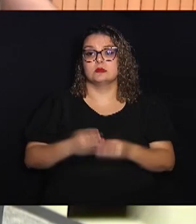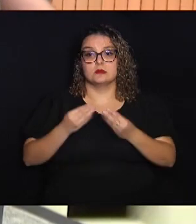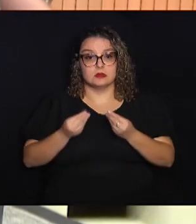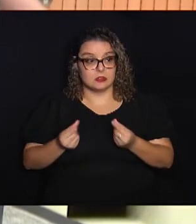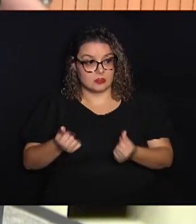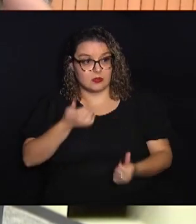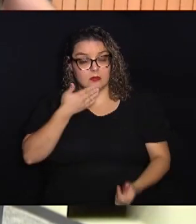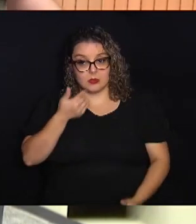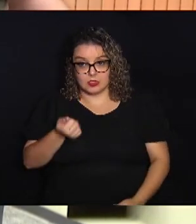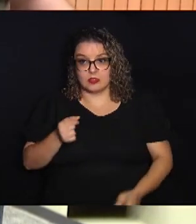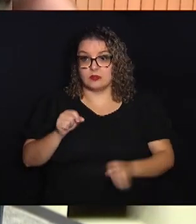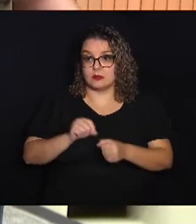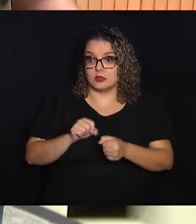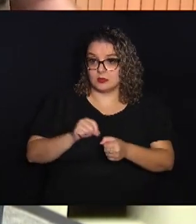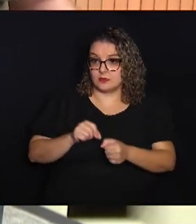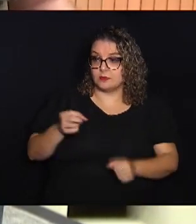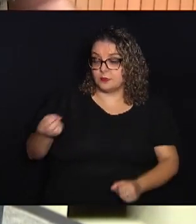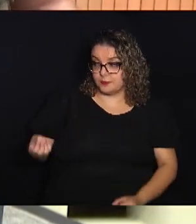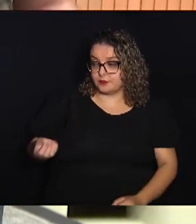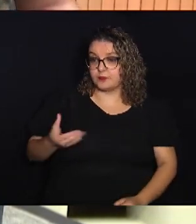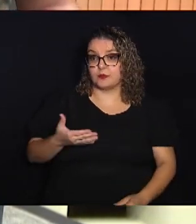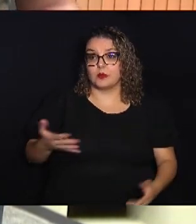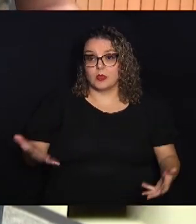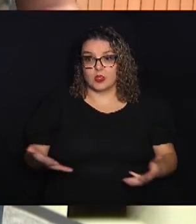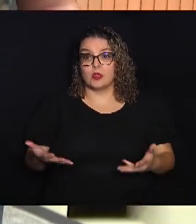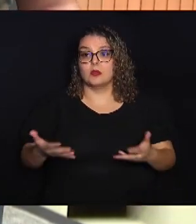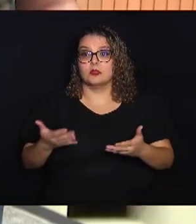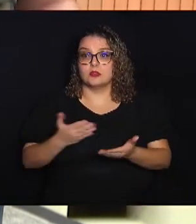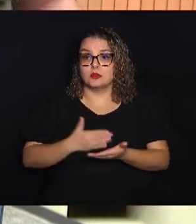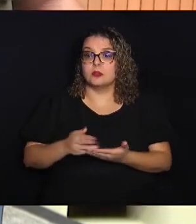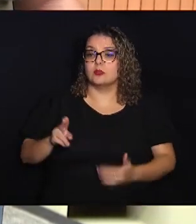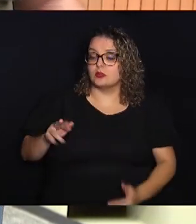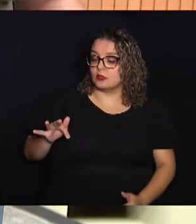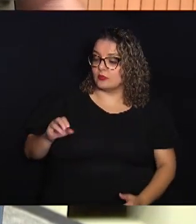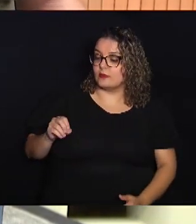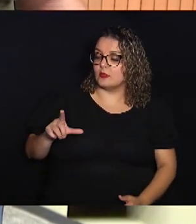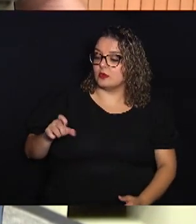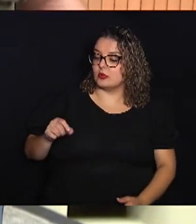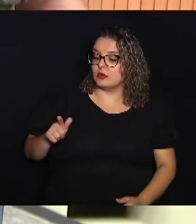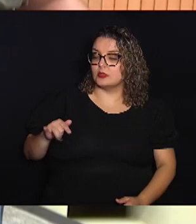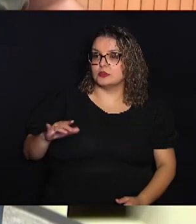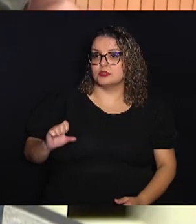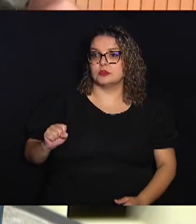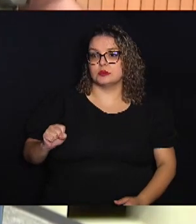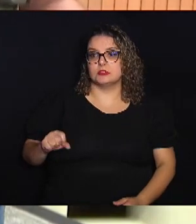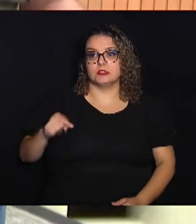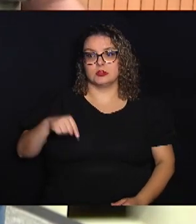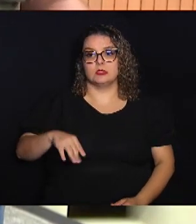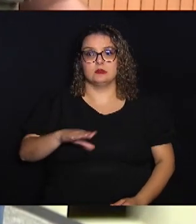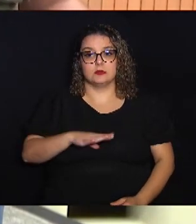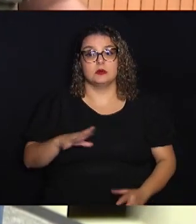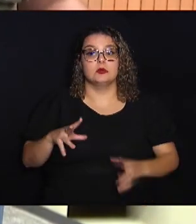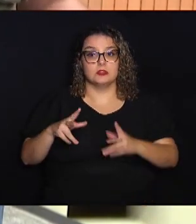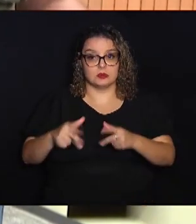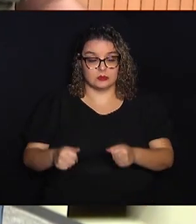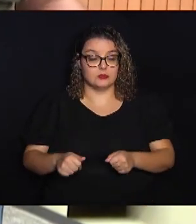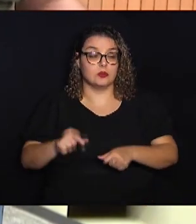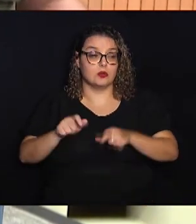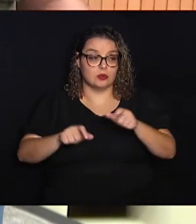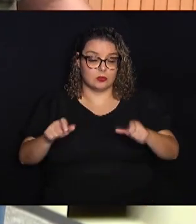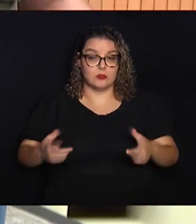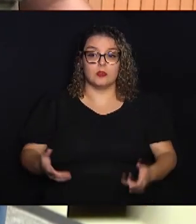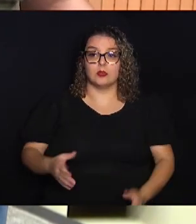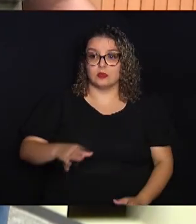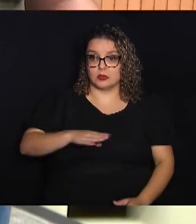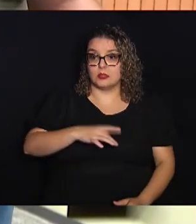isso e fazer novas iniciativas aí ufológicas aqui para a cidade, e todo o povo campineiro vai